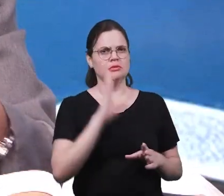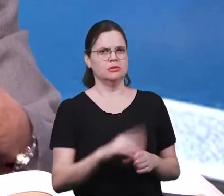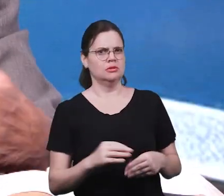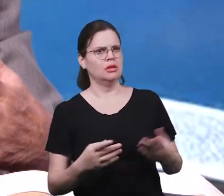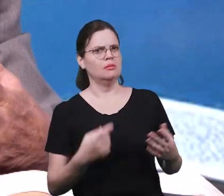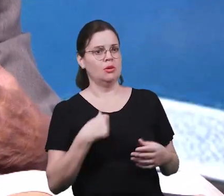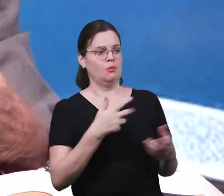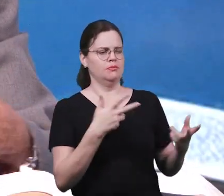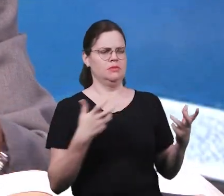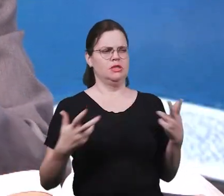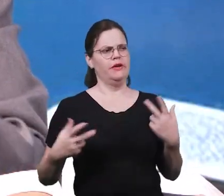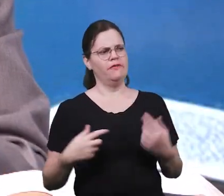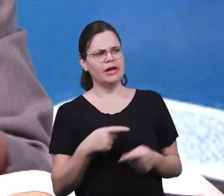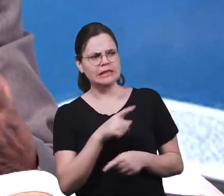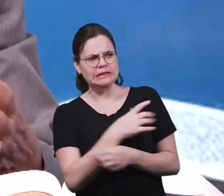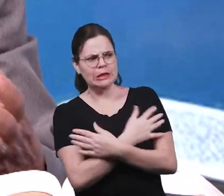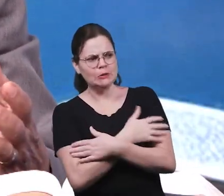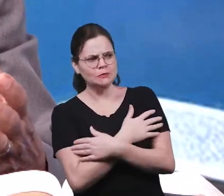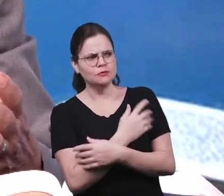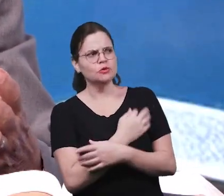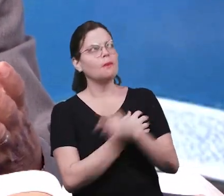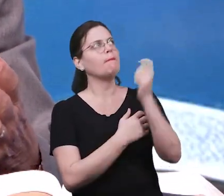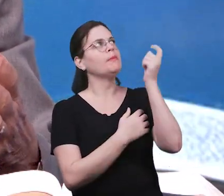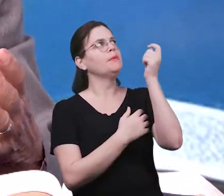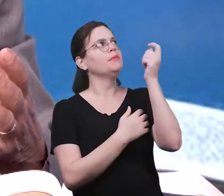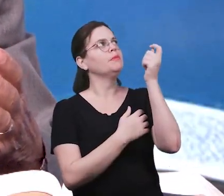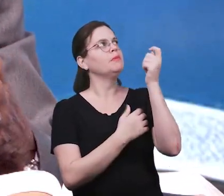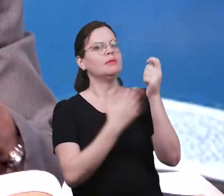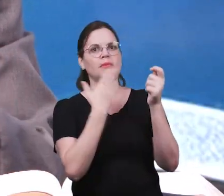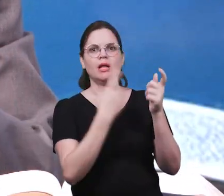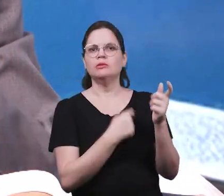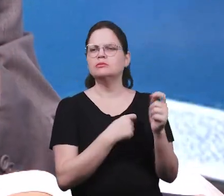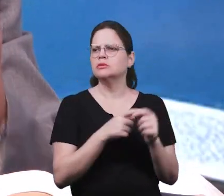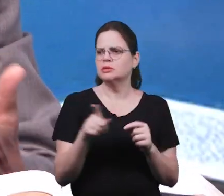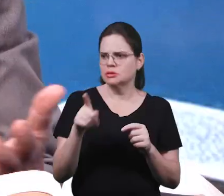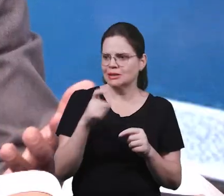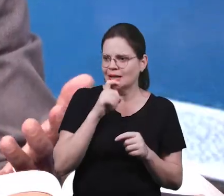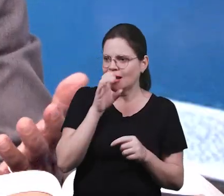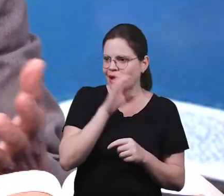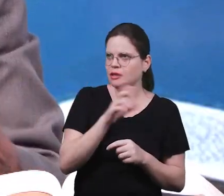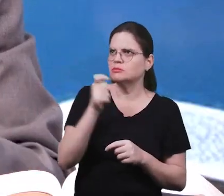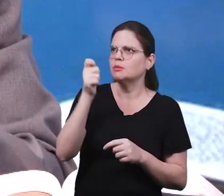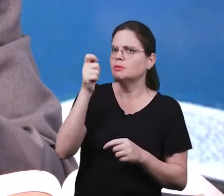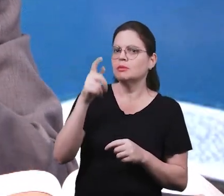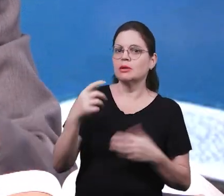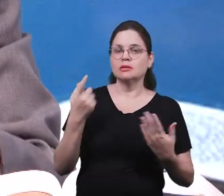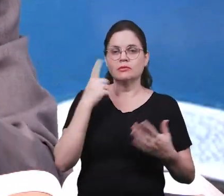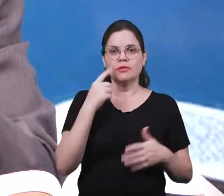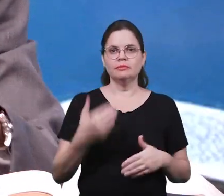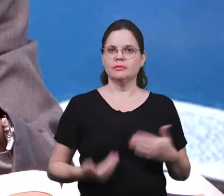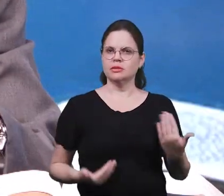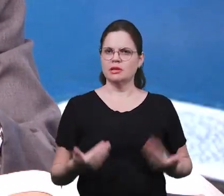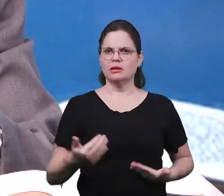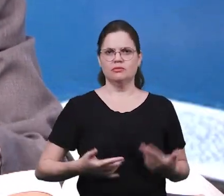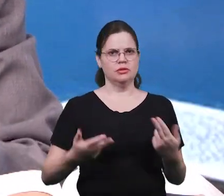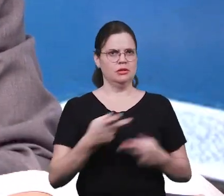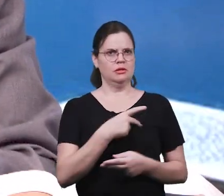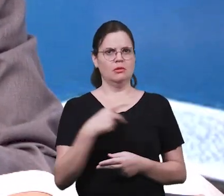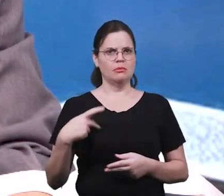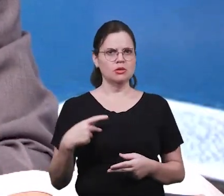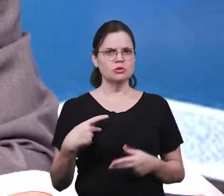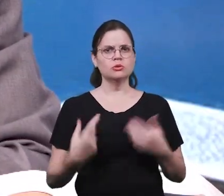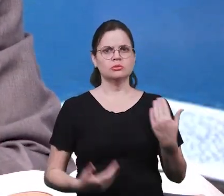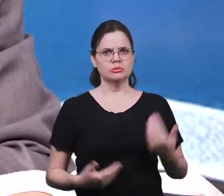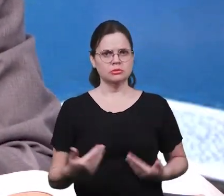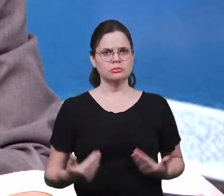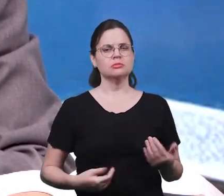essa postura faz parte da ética do diácono. O diácono é um serviçal, ou seja, ele está ali para trabalhar, como o pastor. O pastor